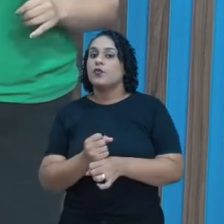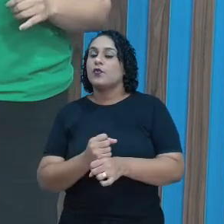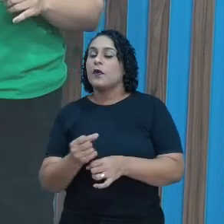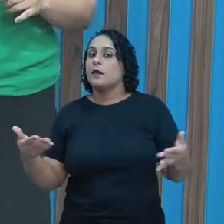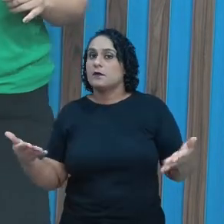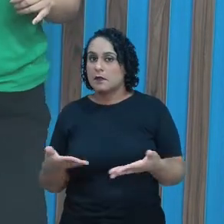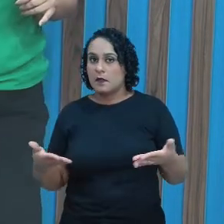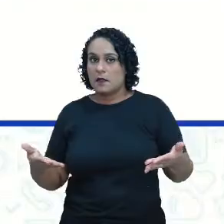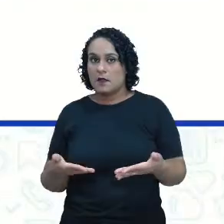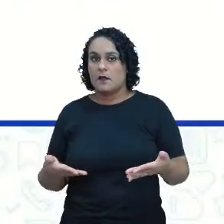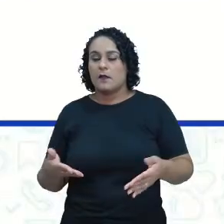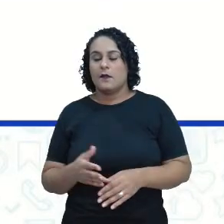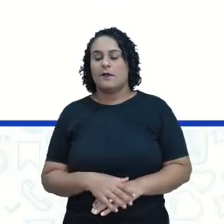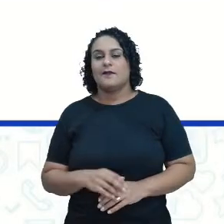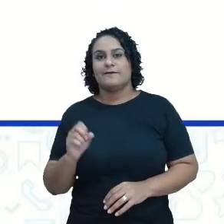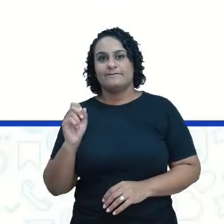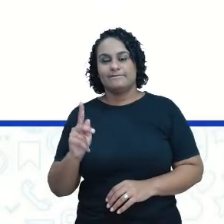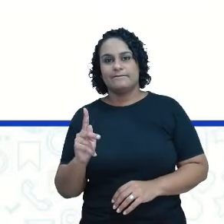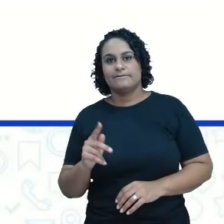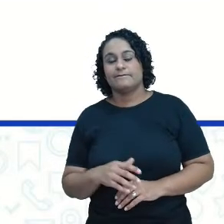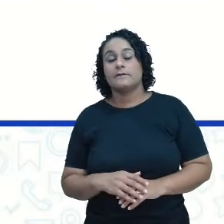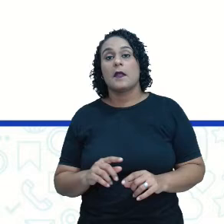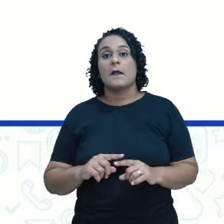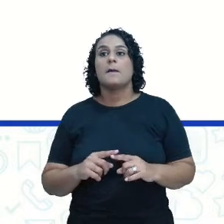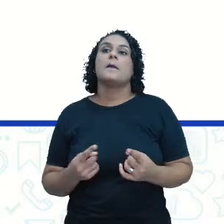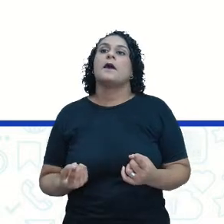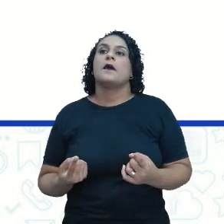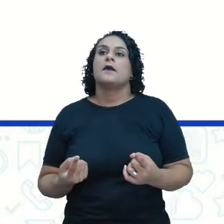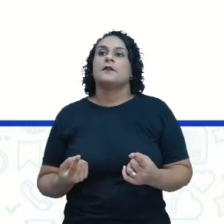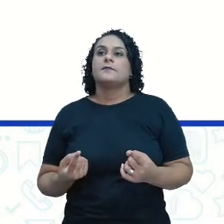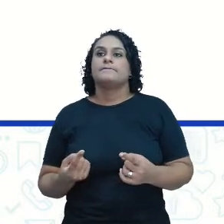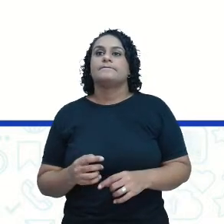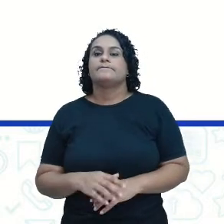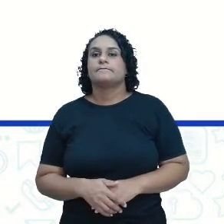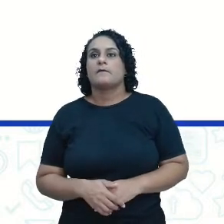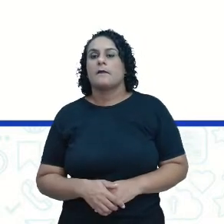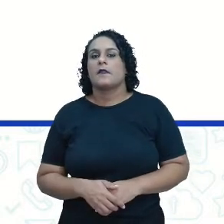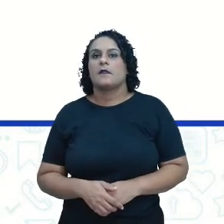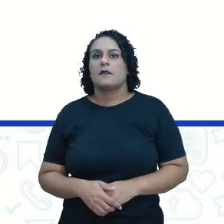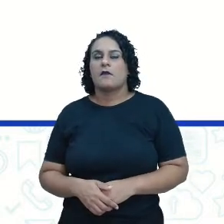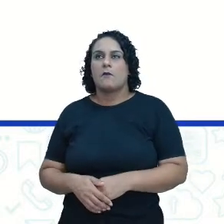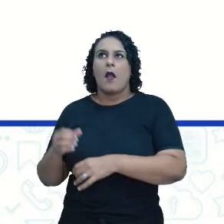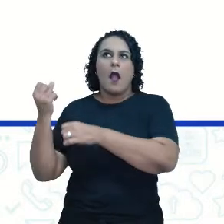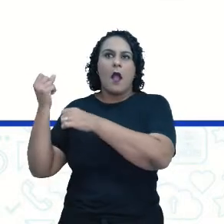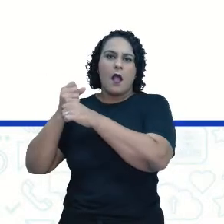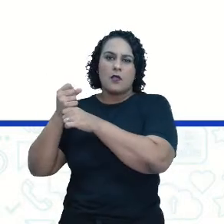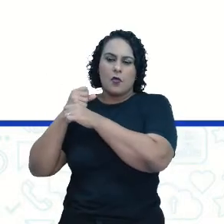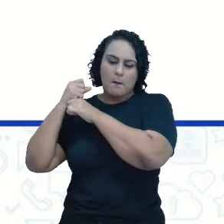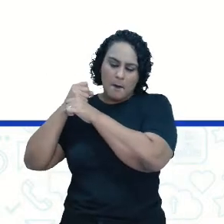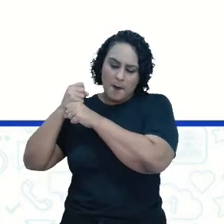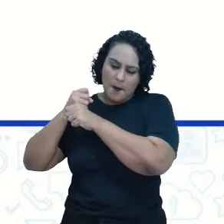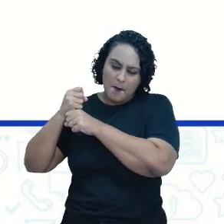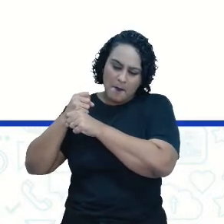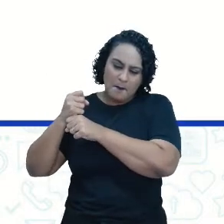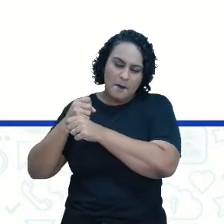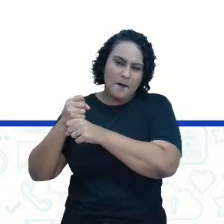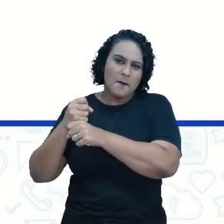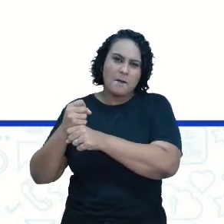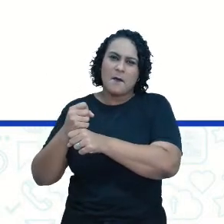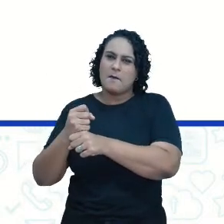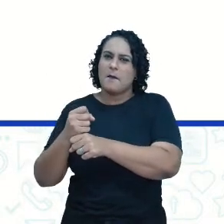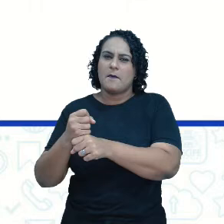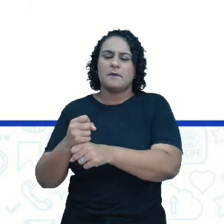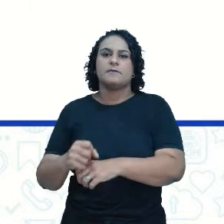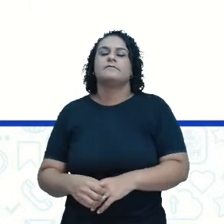da Terra que a gente está agora, tá? Mas mesmo assim são aí uns milhares de anos, viu? Se liguem aí